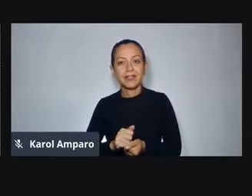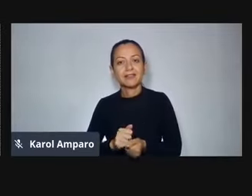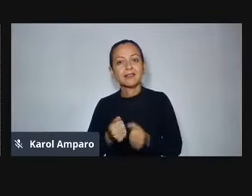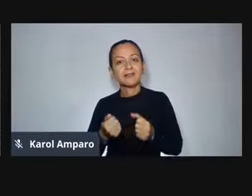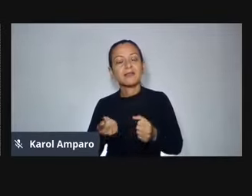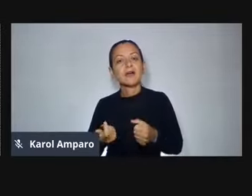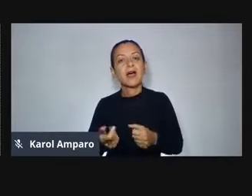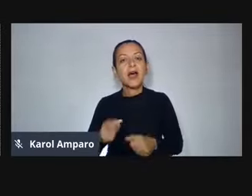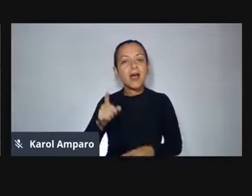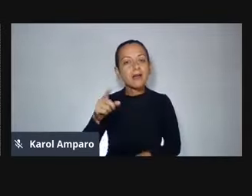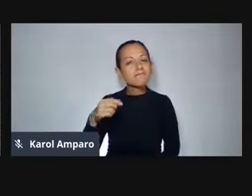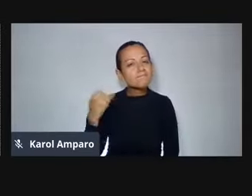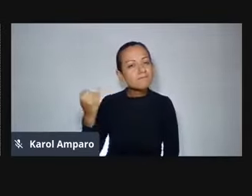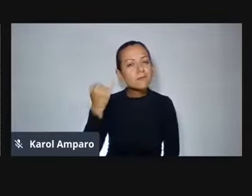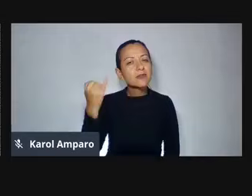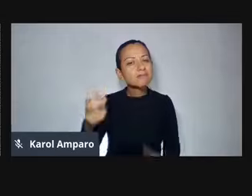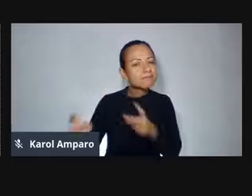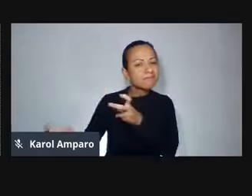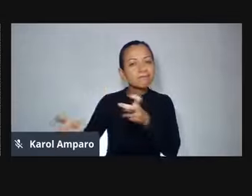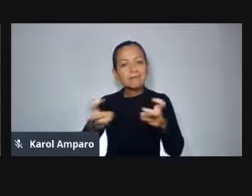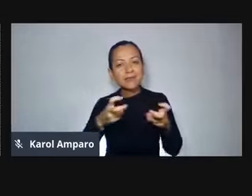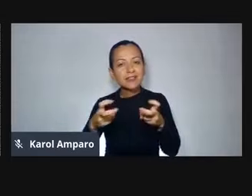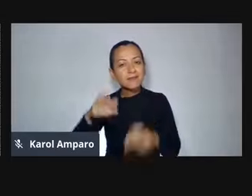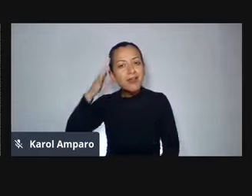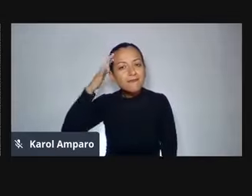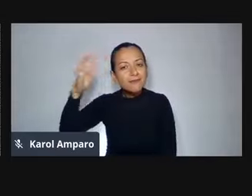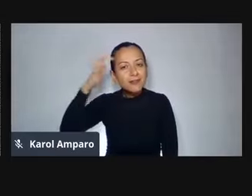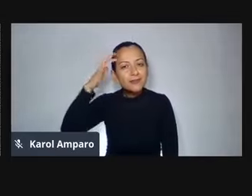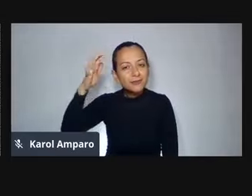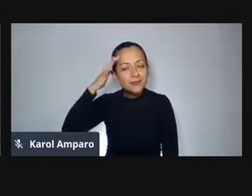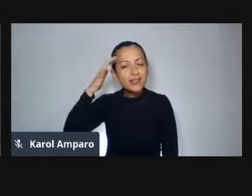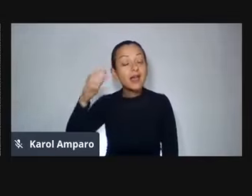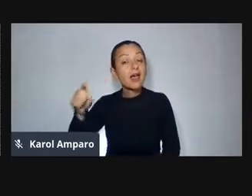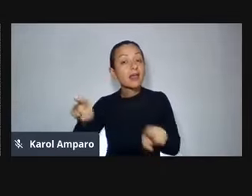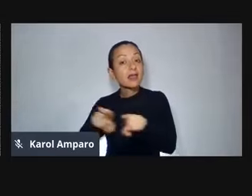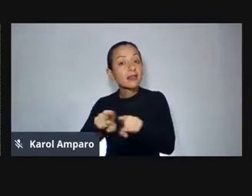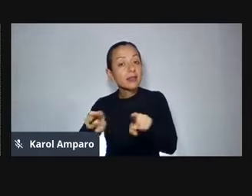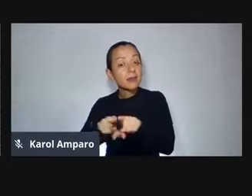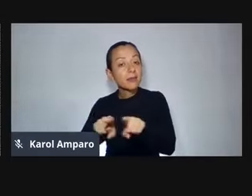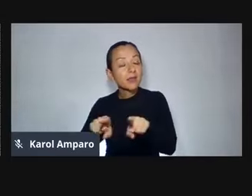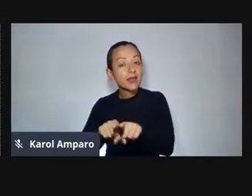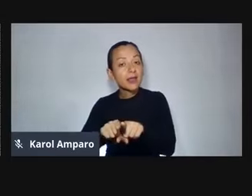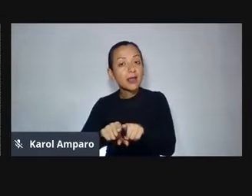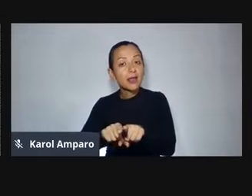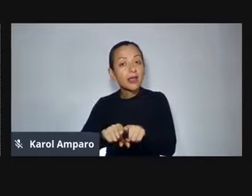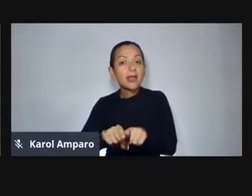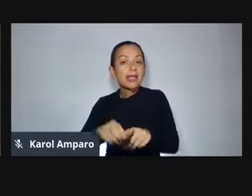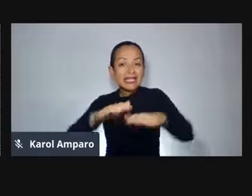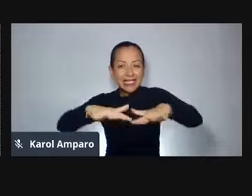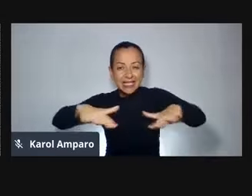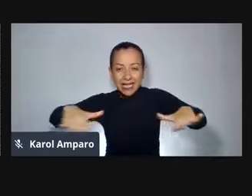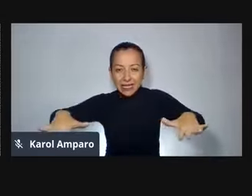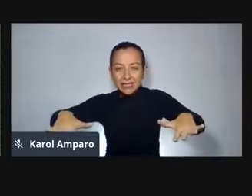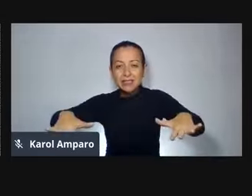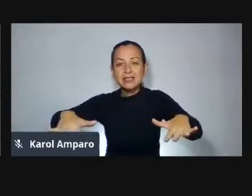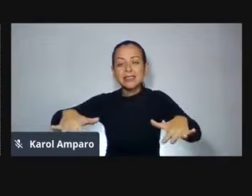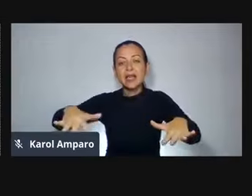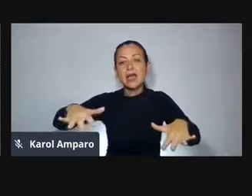acham, mas mais ainda nos exemplos que uma criança e um